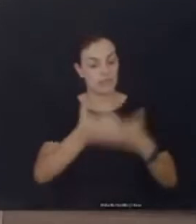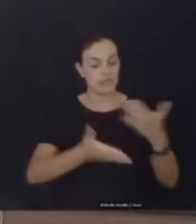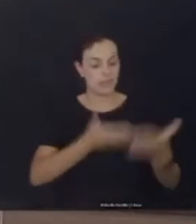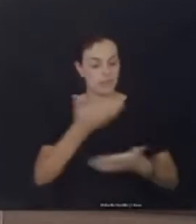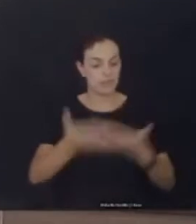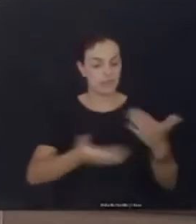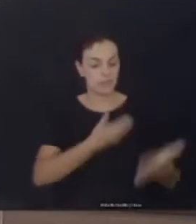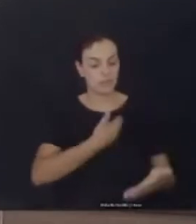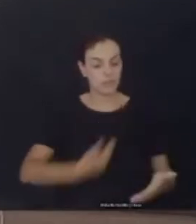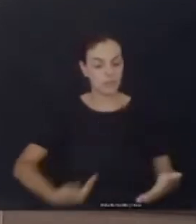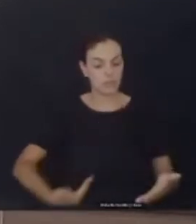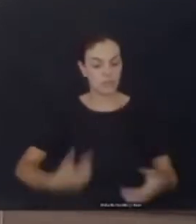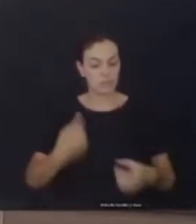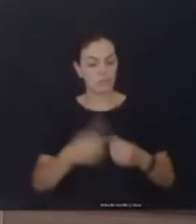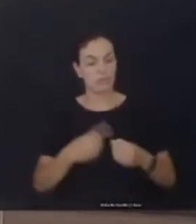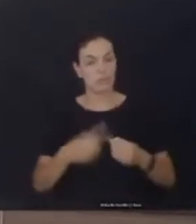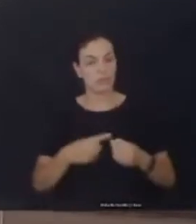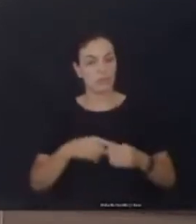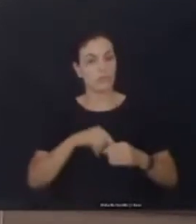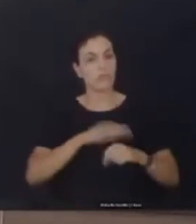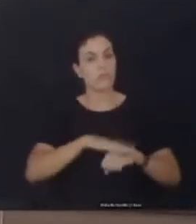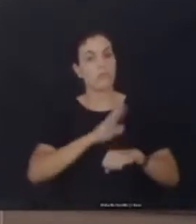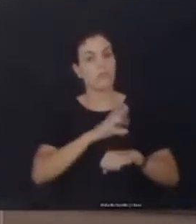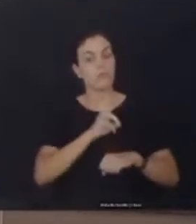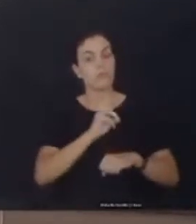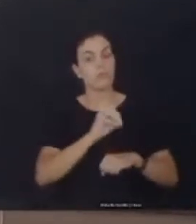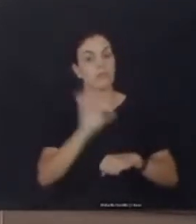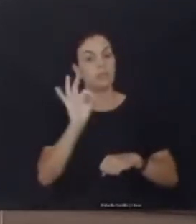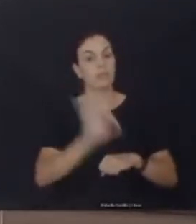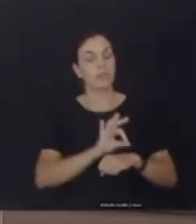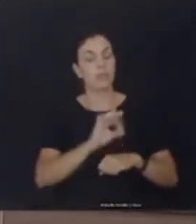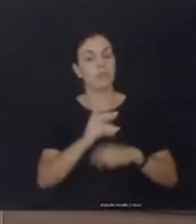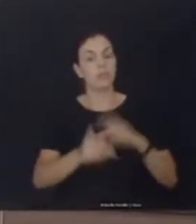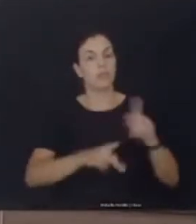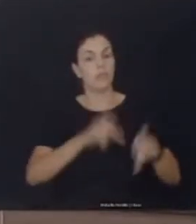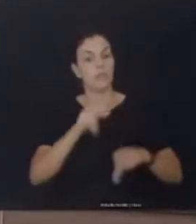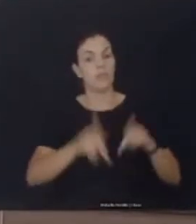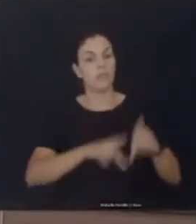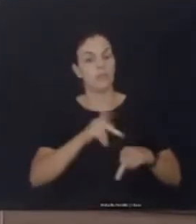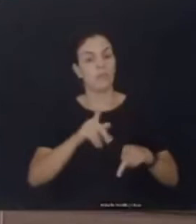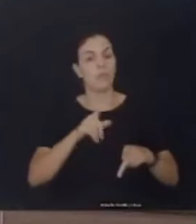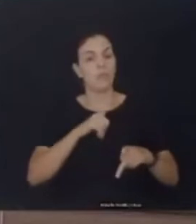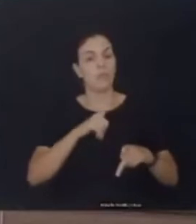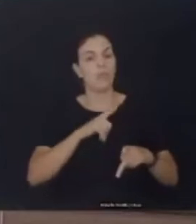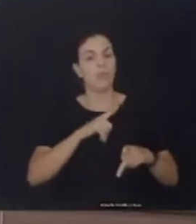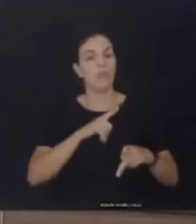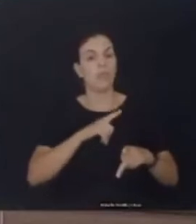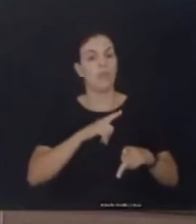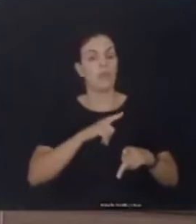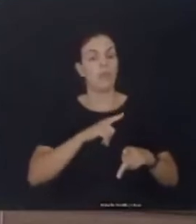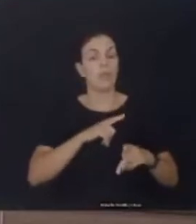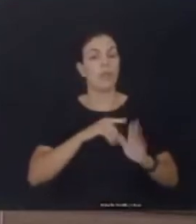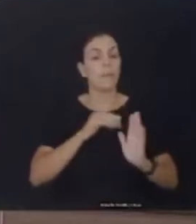de 50% da população recebe menos do que 5 salários.